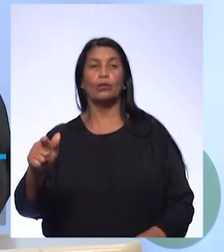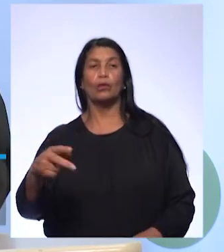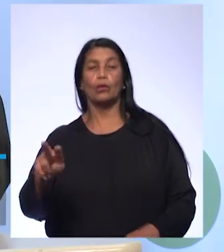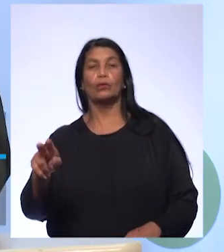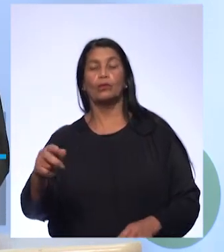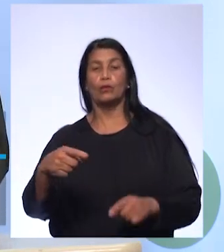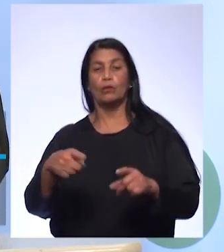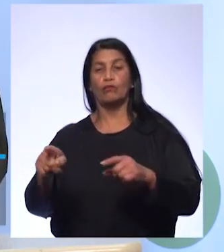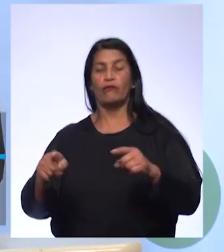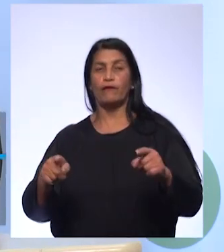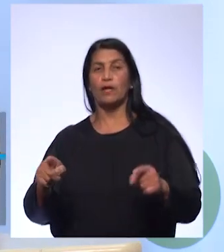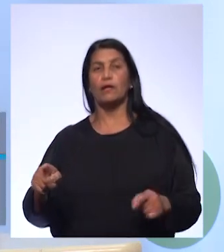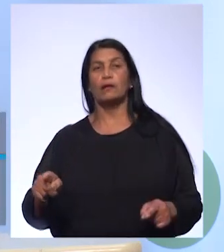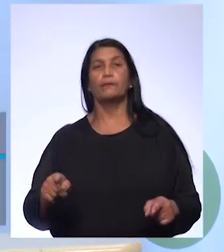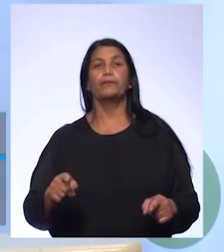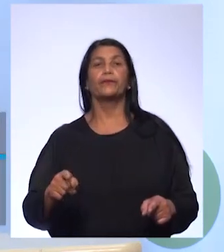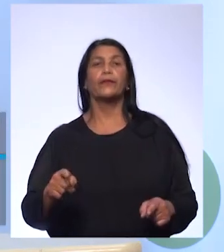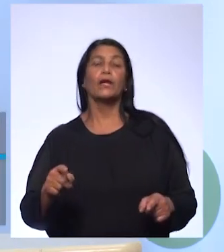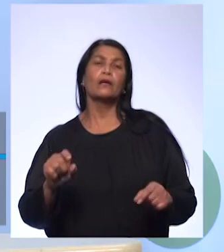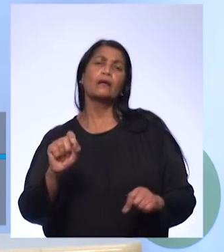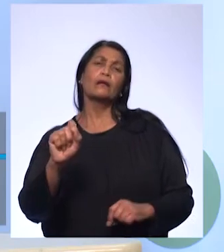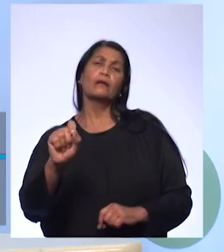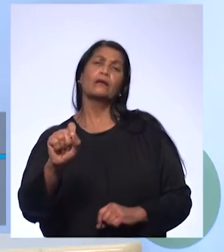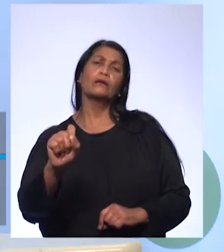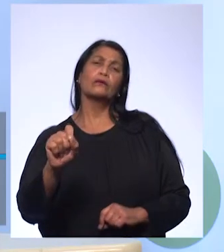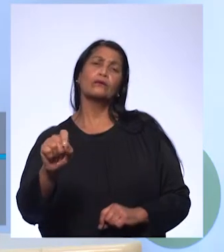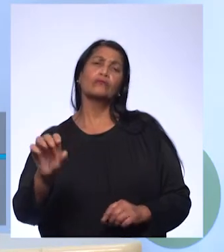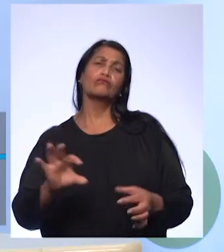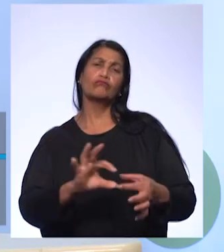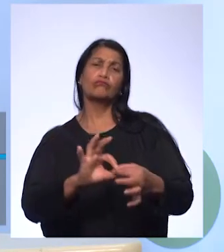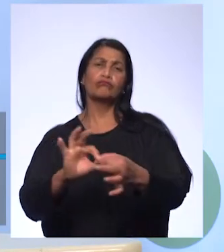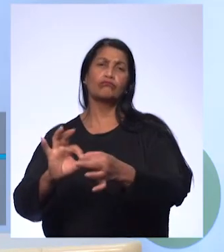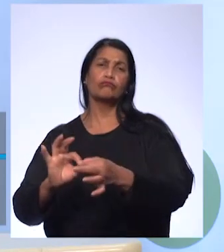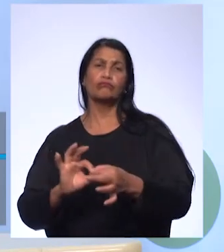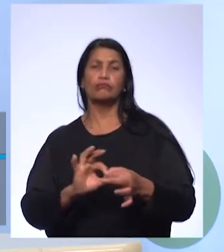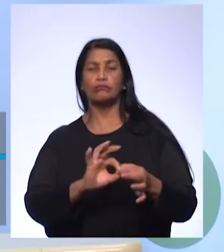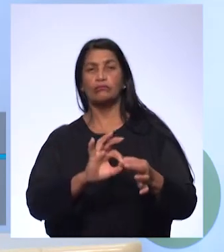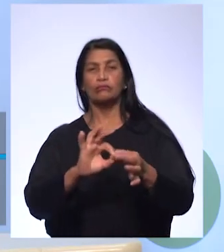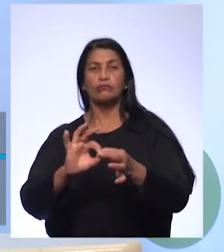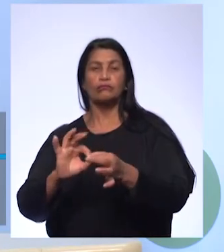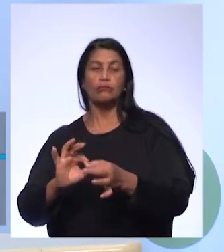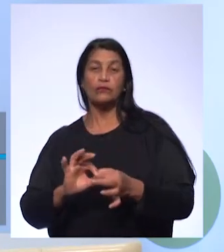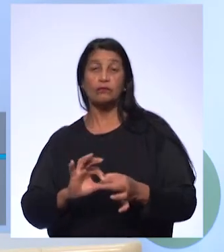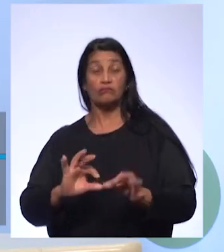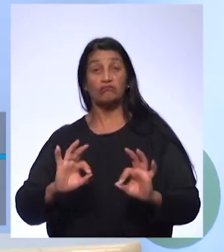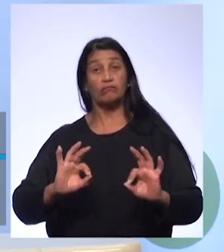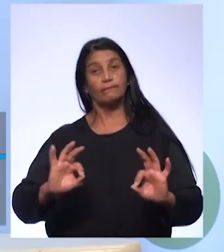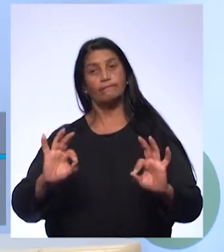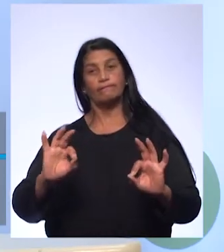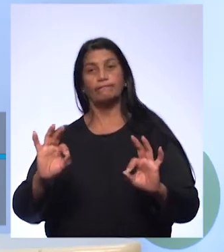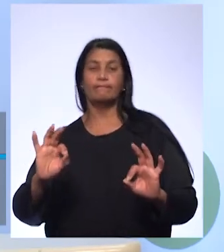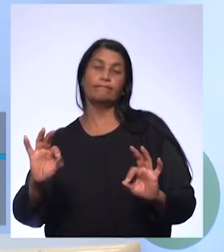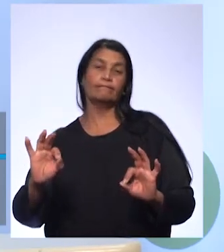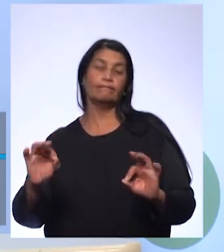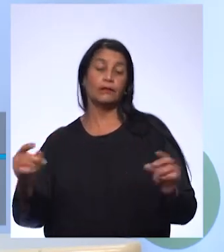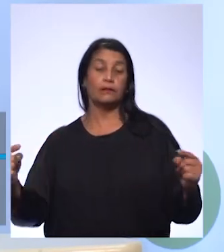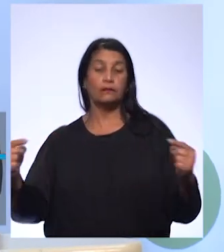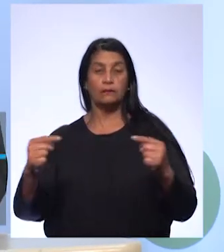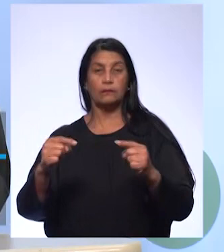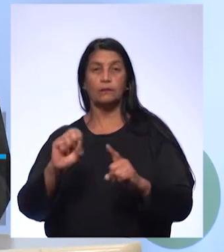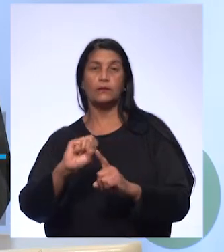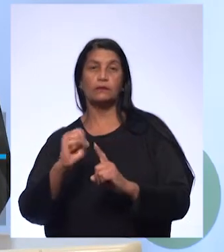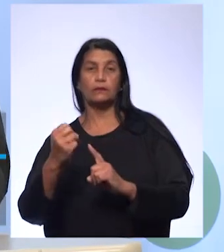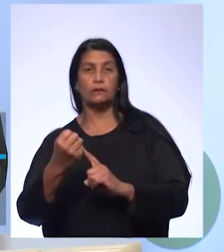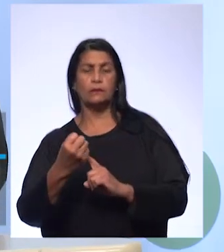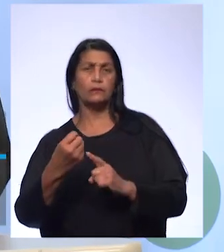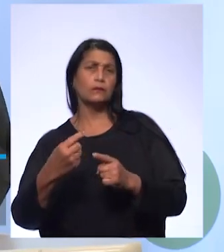vamos dizer assim, uma unidade absoluta dentro de um contexto perfeito de sociedade. Então, assim, quando